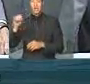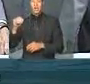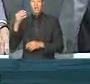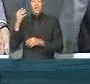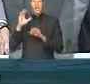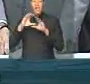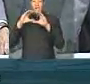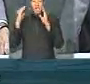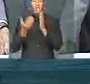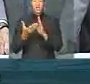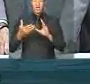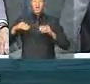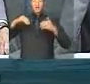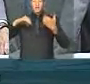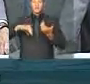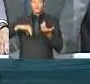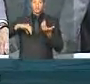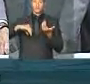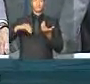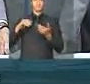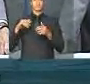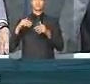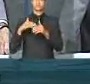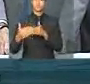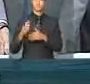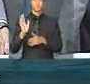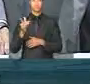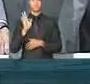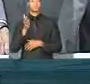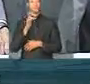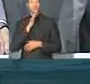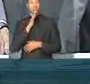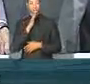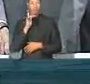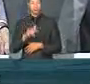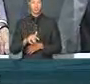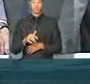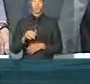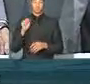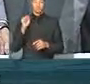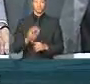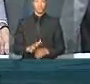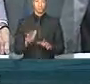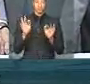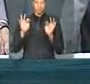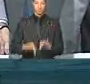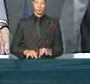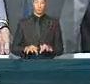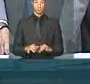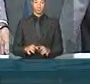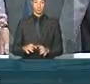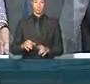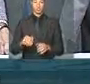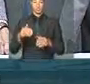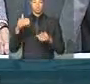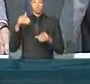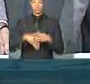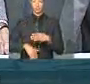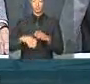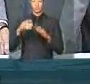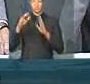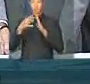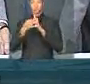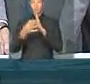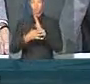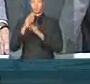congresso nacional cuja consequência nós já conhecemos é impedir ao final e ao cabo a apreciação dos